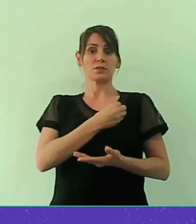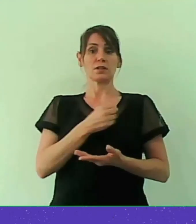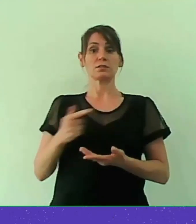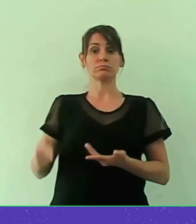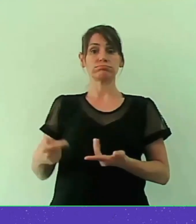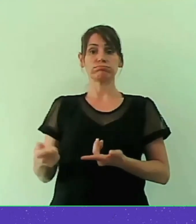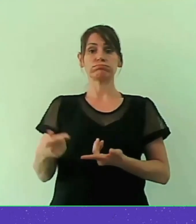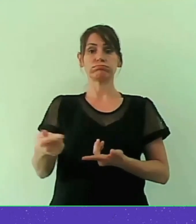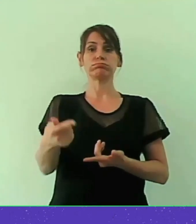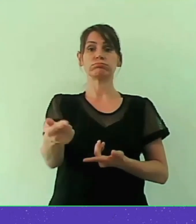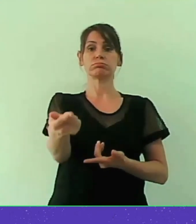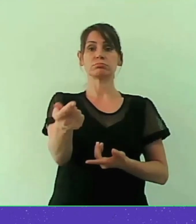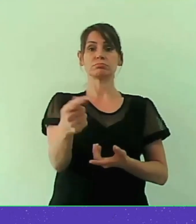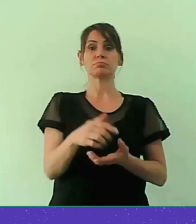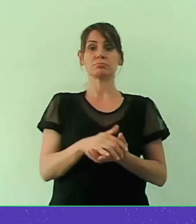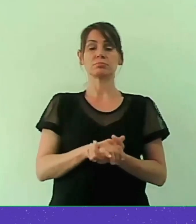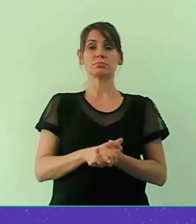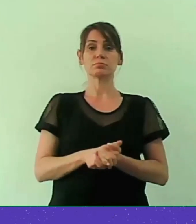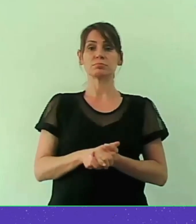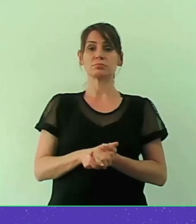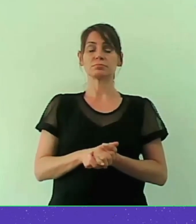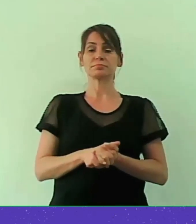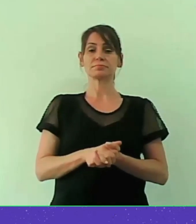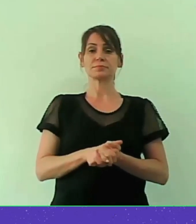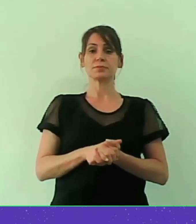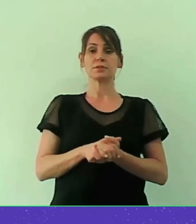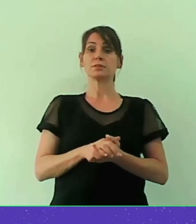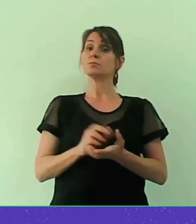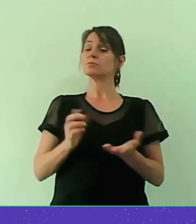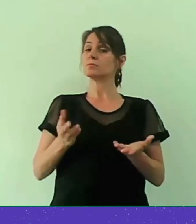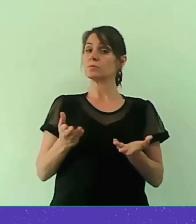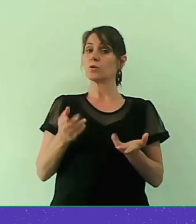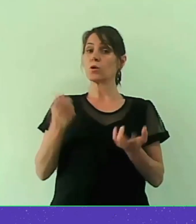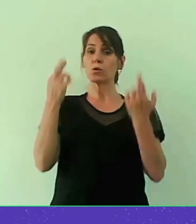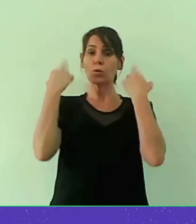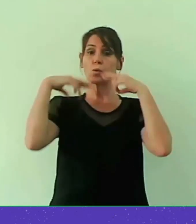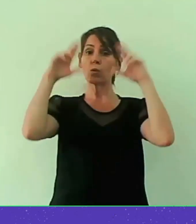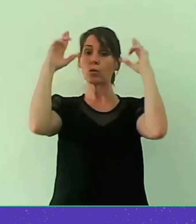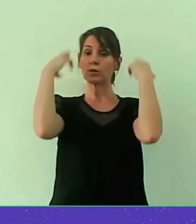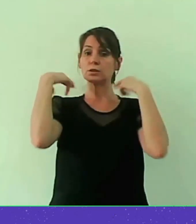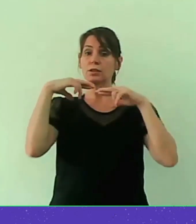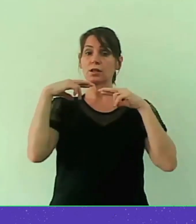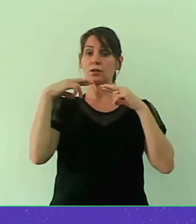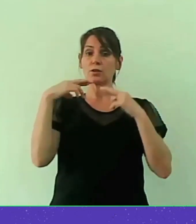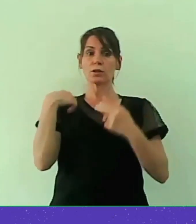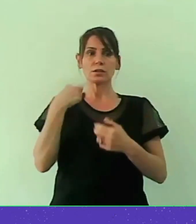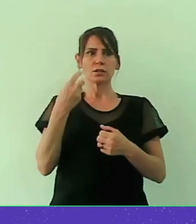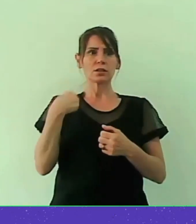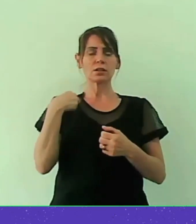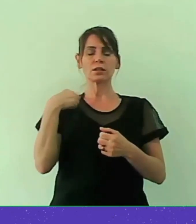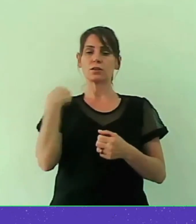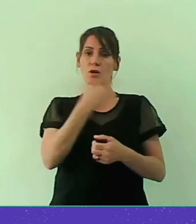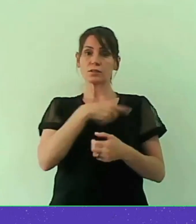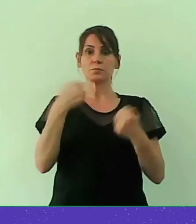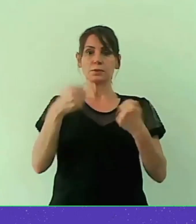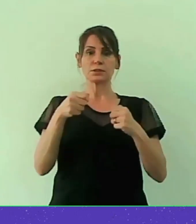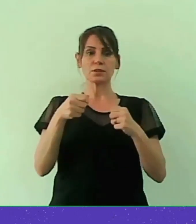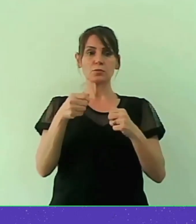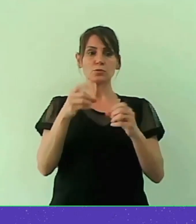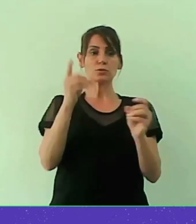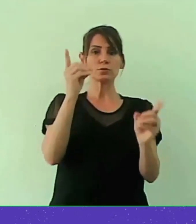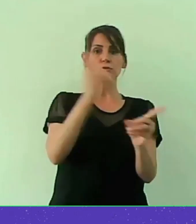Então, é o Cordeiro objeto da nossa busca. Durante todo o